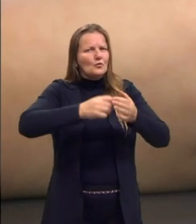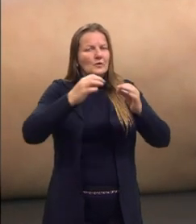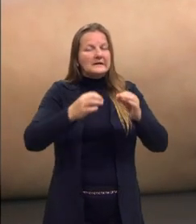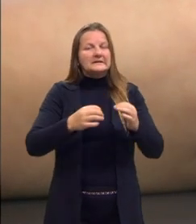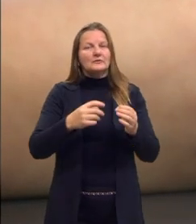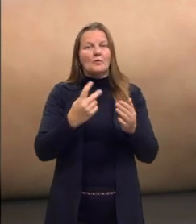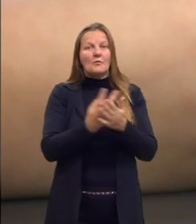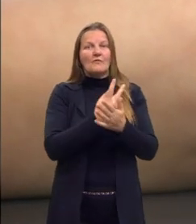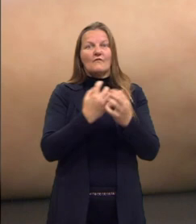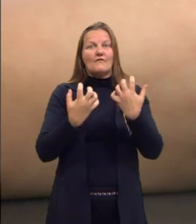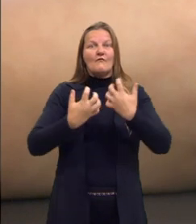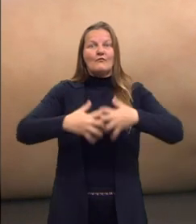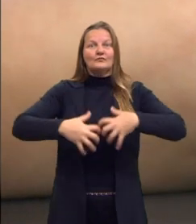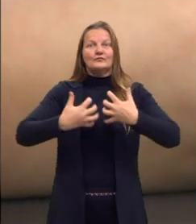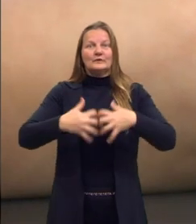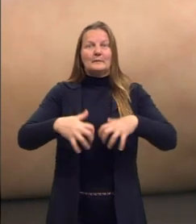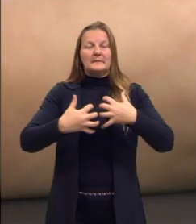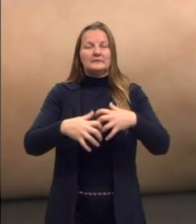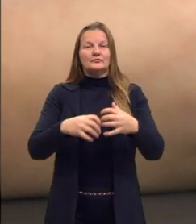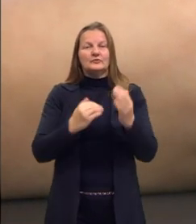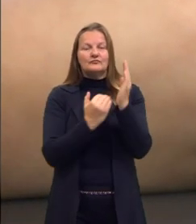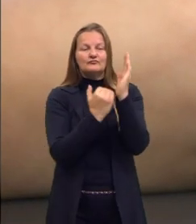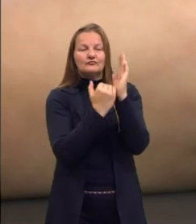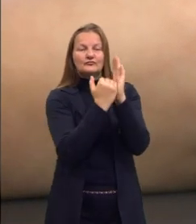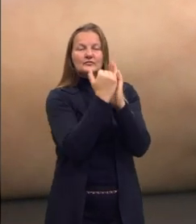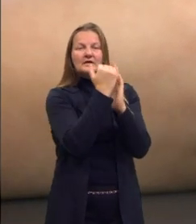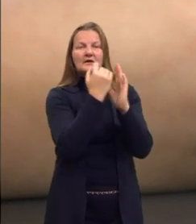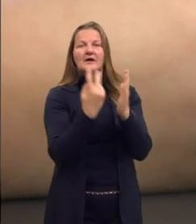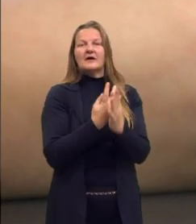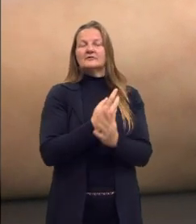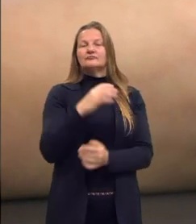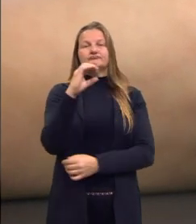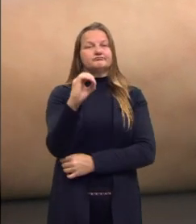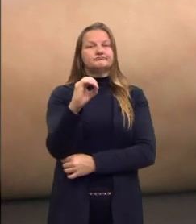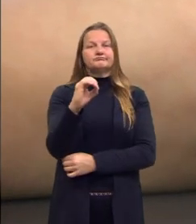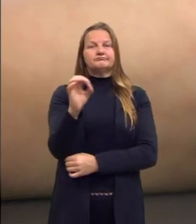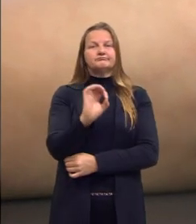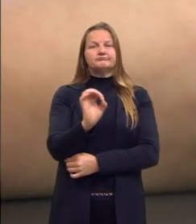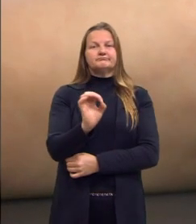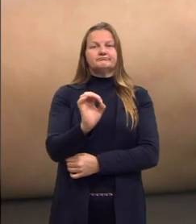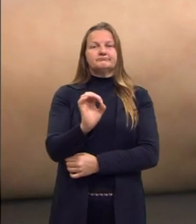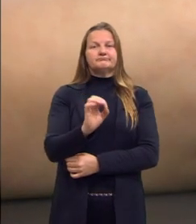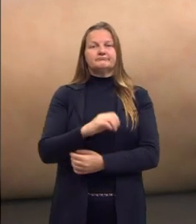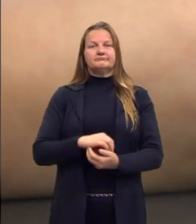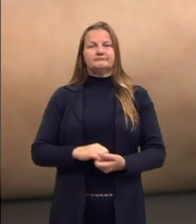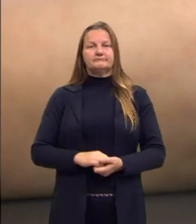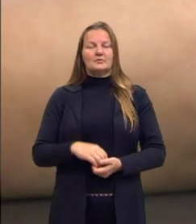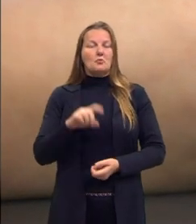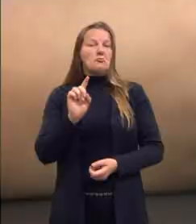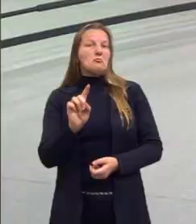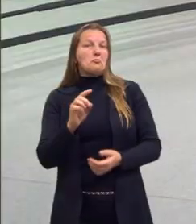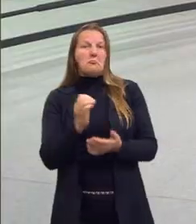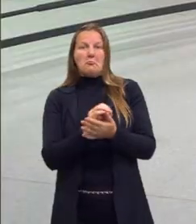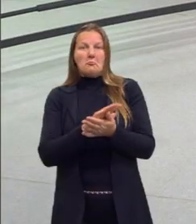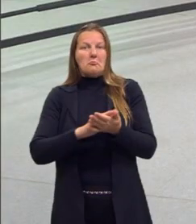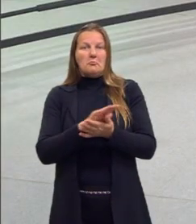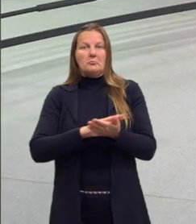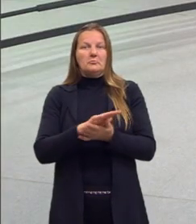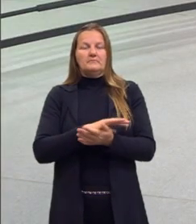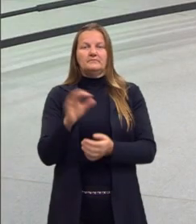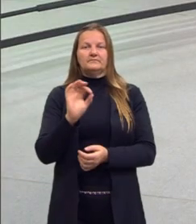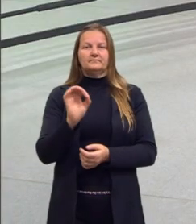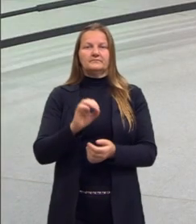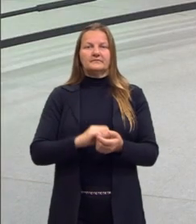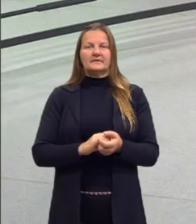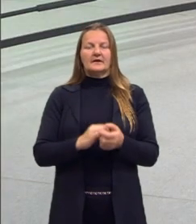equipamento funciona né porque se eu colocar na escala errada não vai aparecer nada como apareceu ali na prestação número um é uma forma de